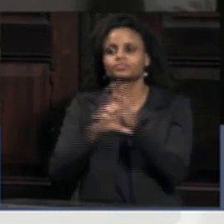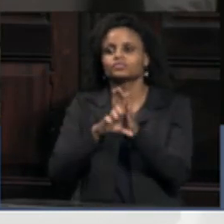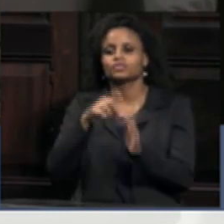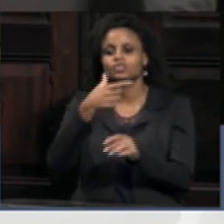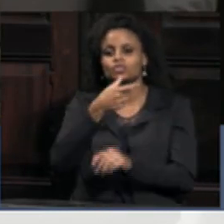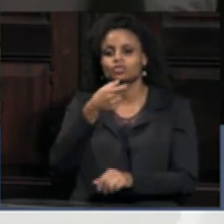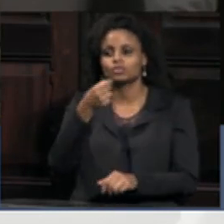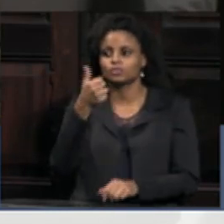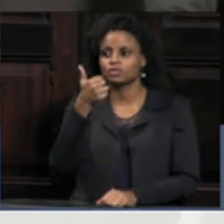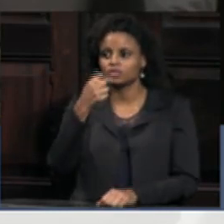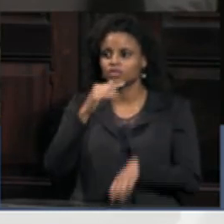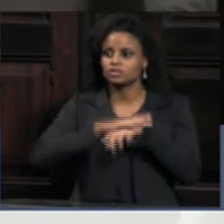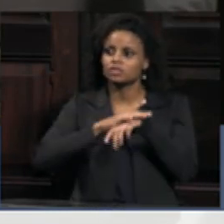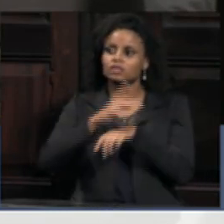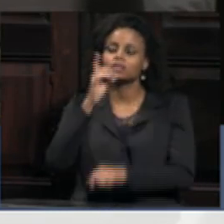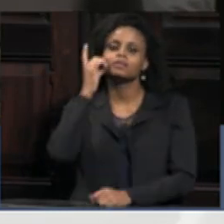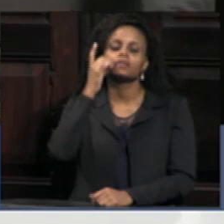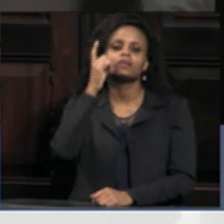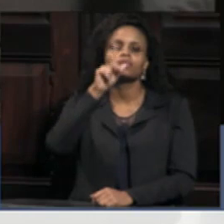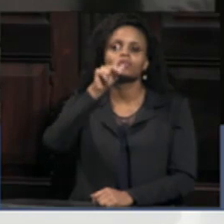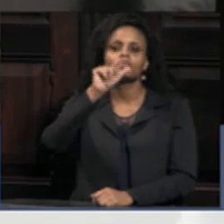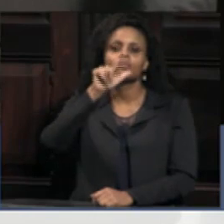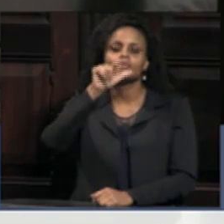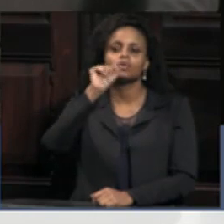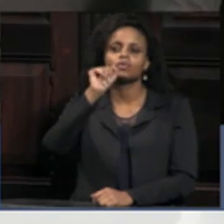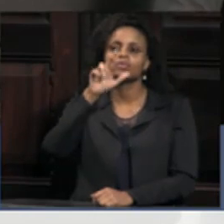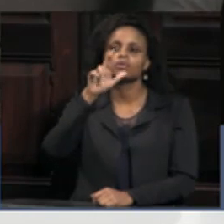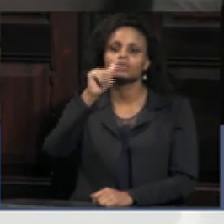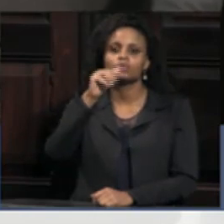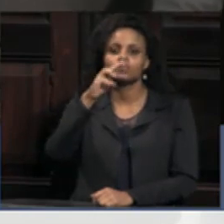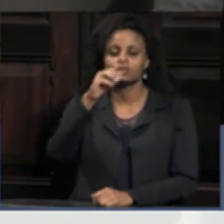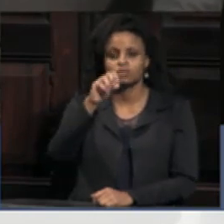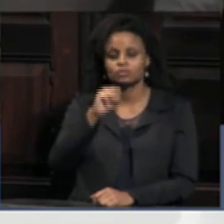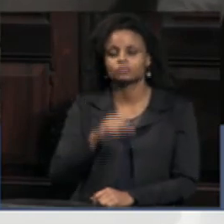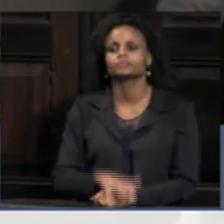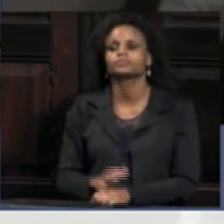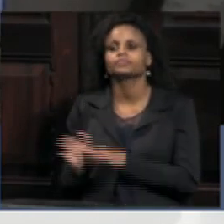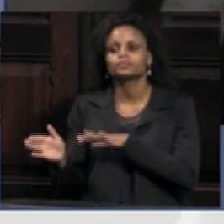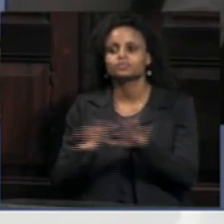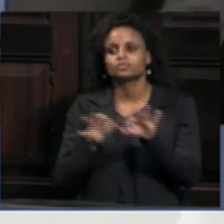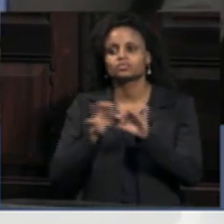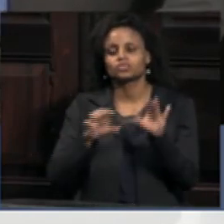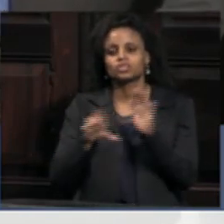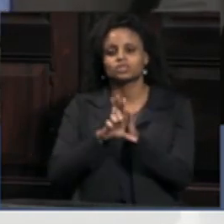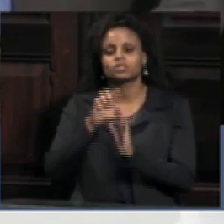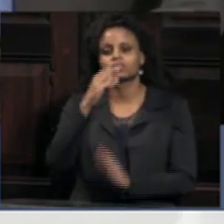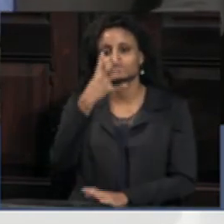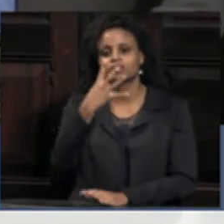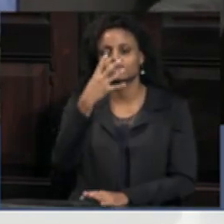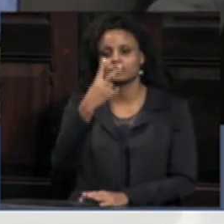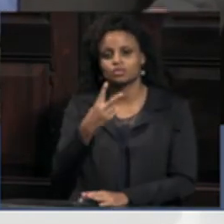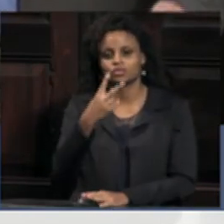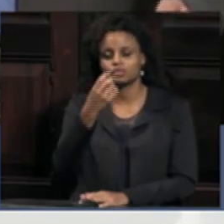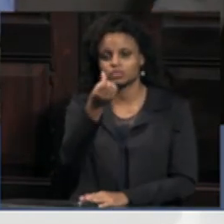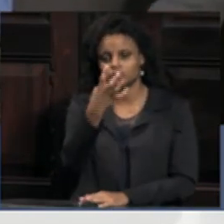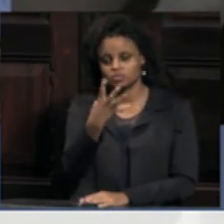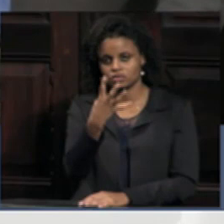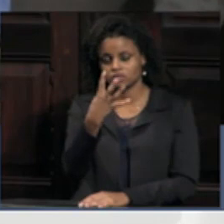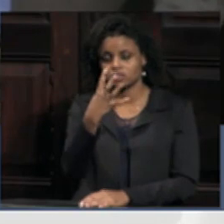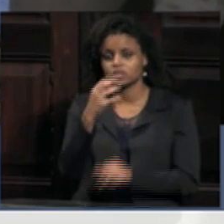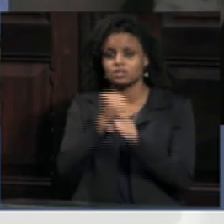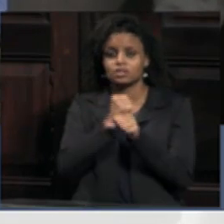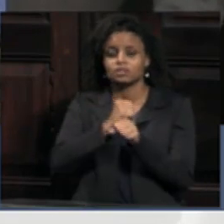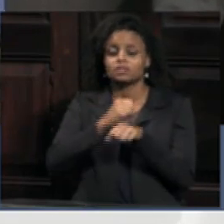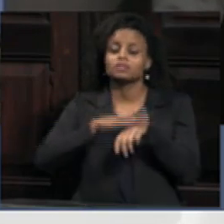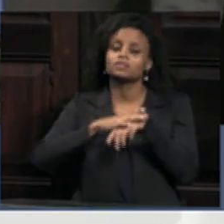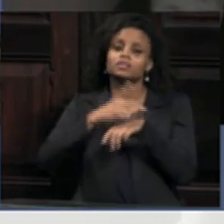2817/2017, autoria do deputado Paulo Ramos. Veto total oposto ao projeto de lei 4264/2018, autoria do deputado